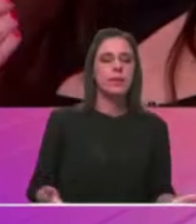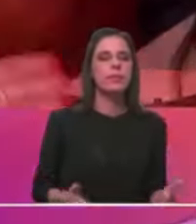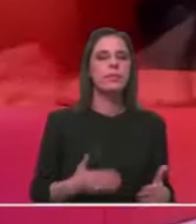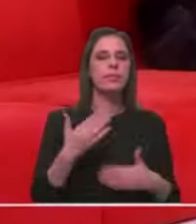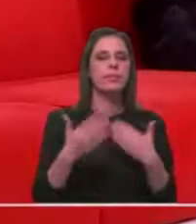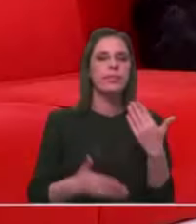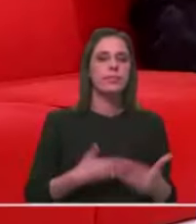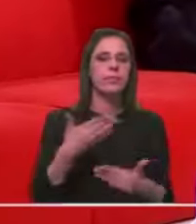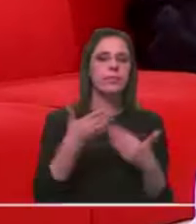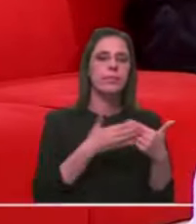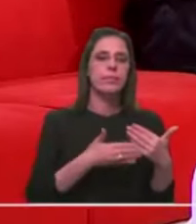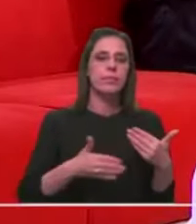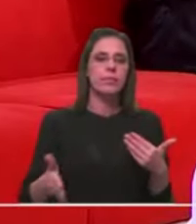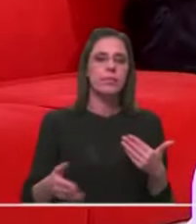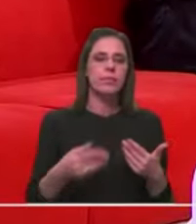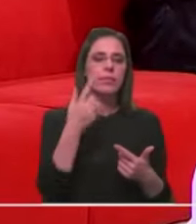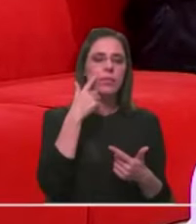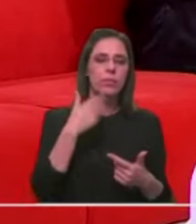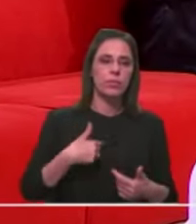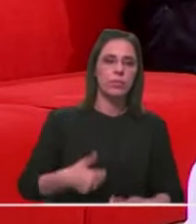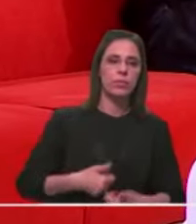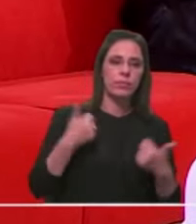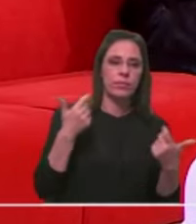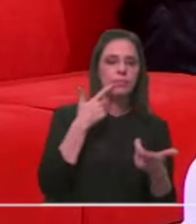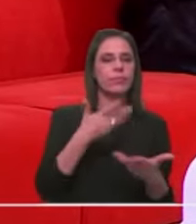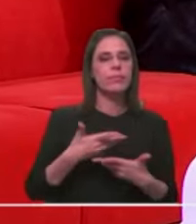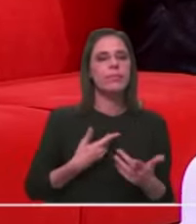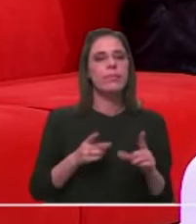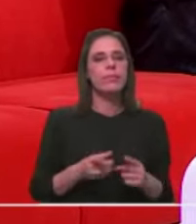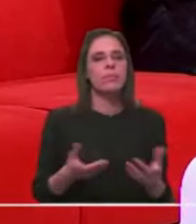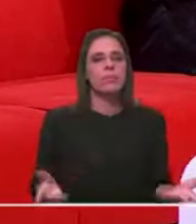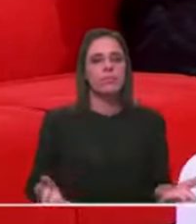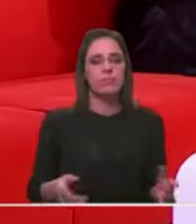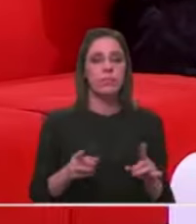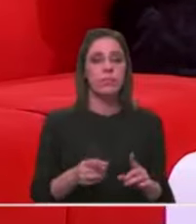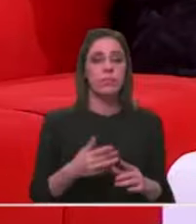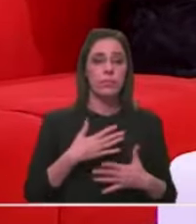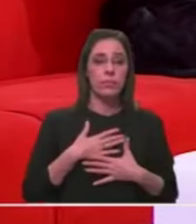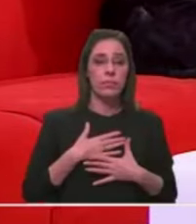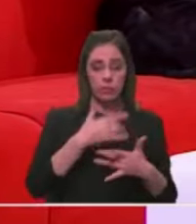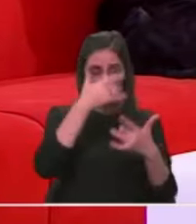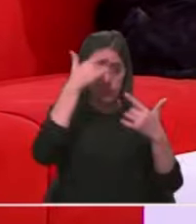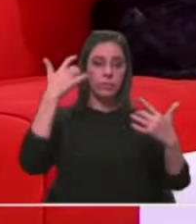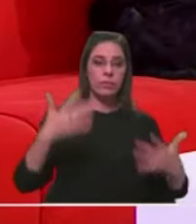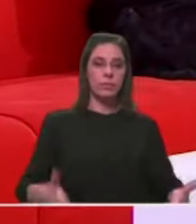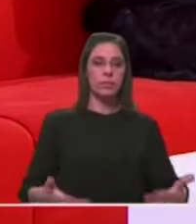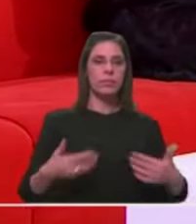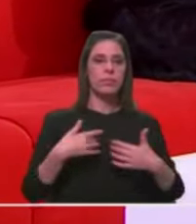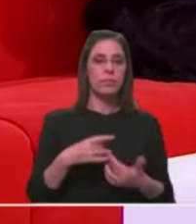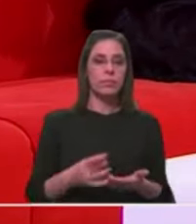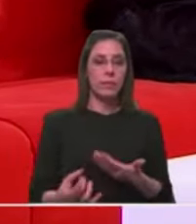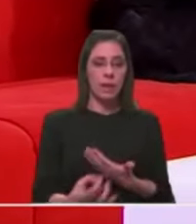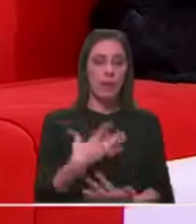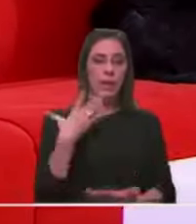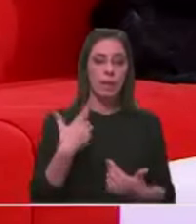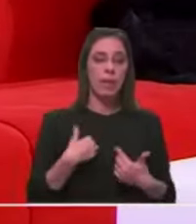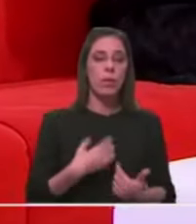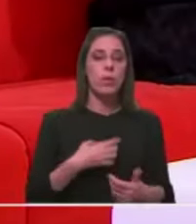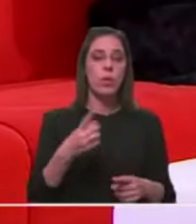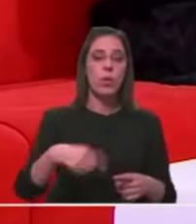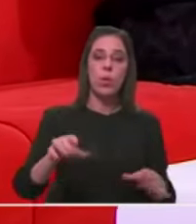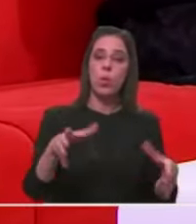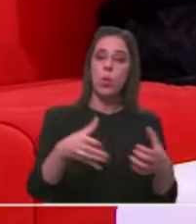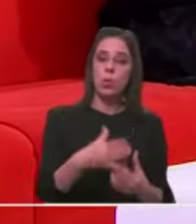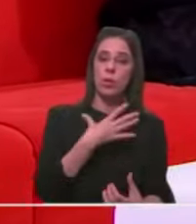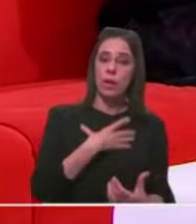mas ao longo da semana foram Me Conhecendo Melhor e assim eh pela minha surpresa eu fui eliminada porque eu senti que o grupo